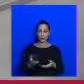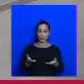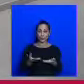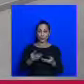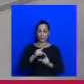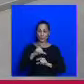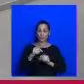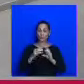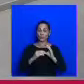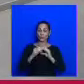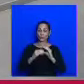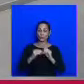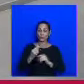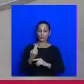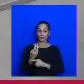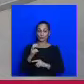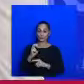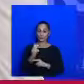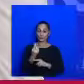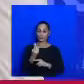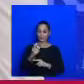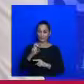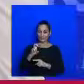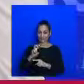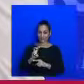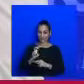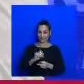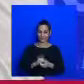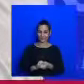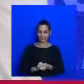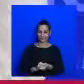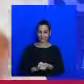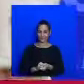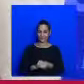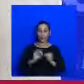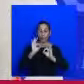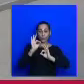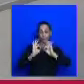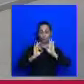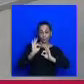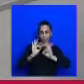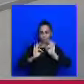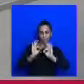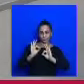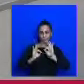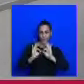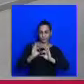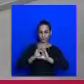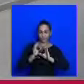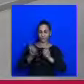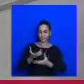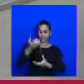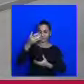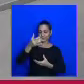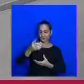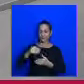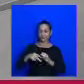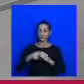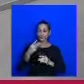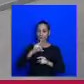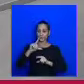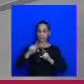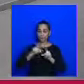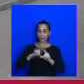Hoje o sorteio do concurso 2515. Os preparativos aí para a realização do